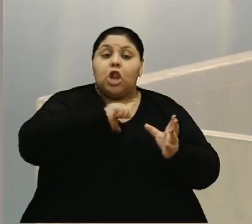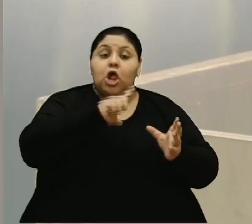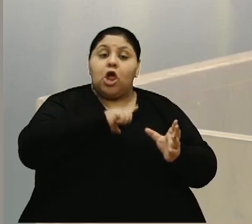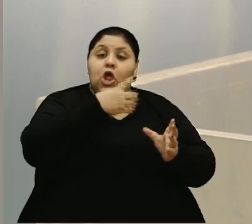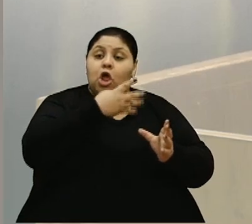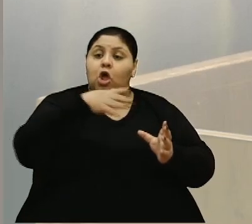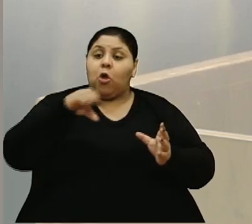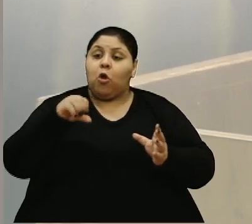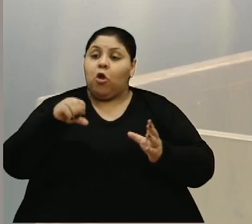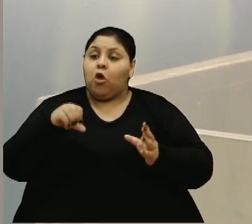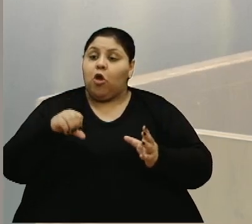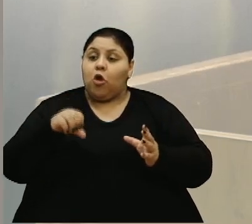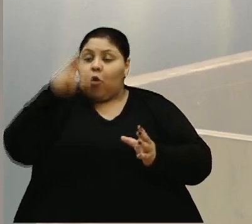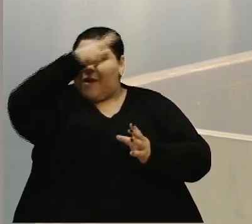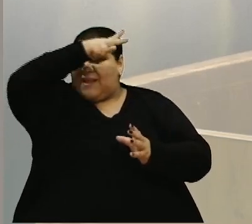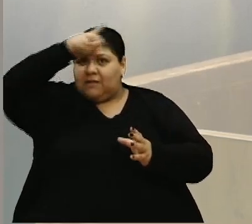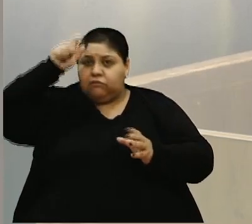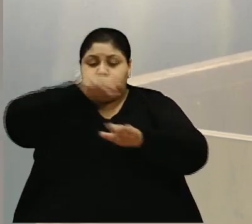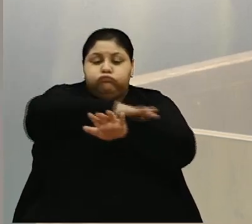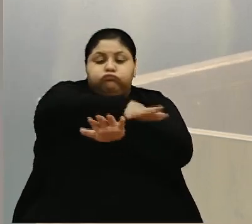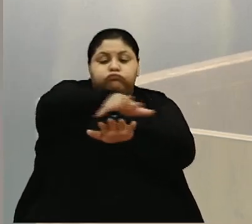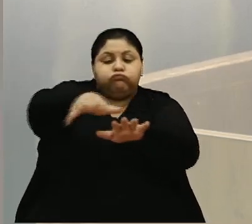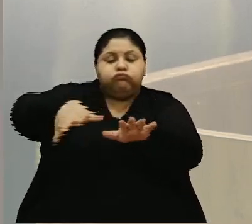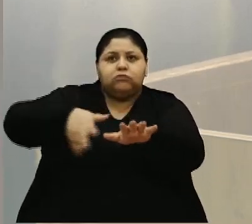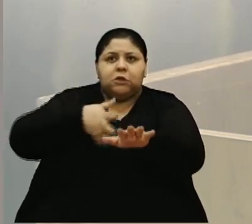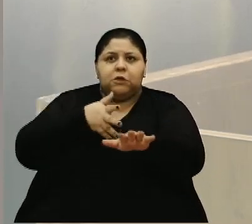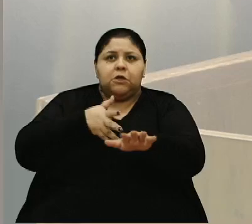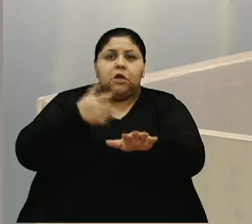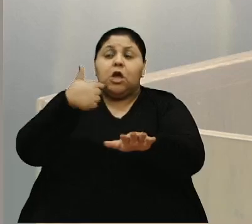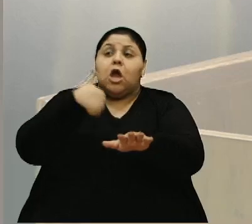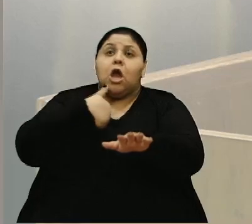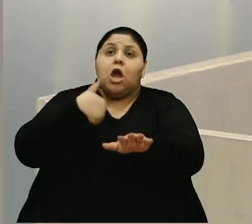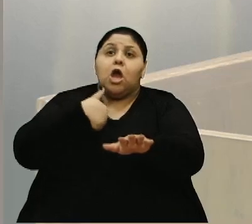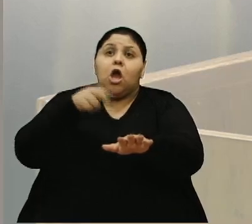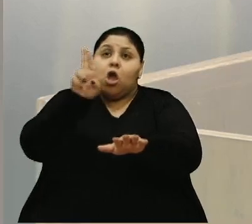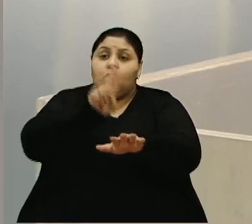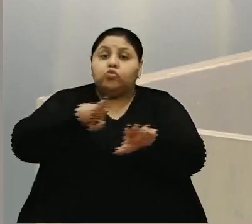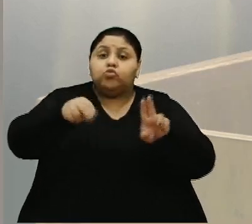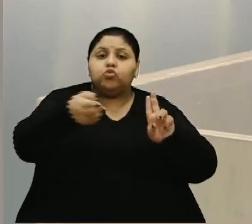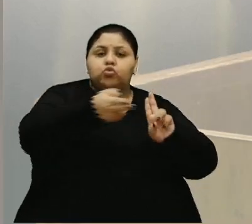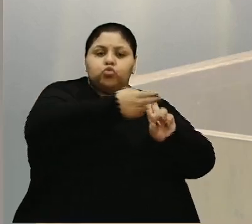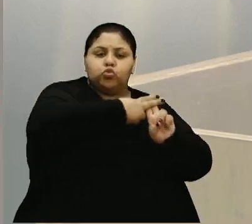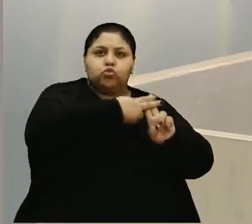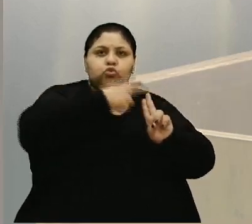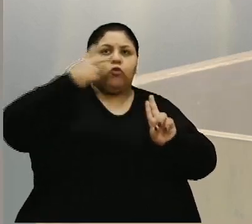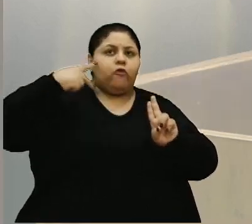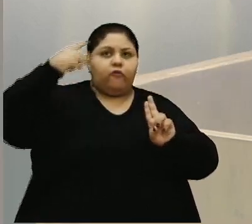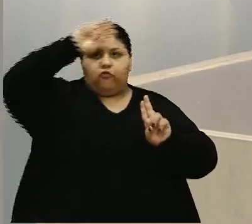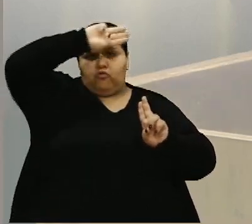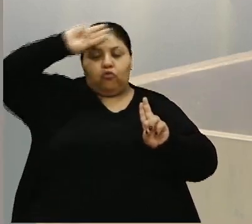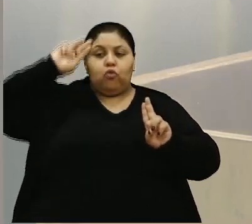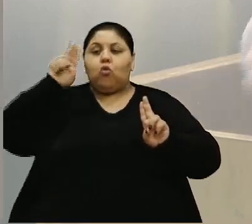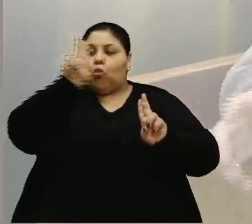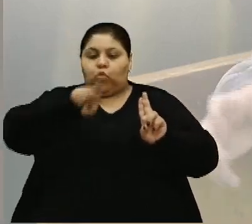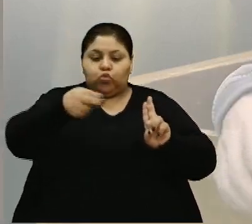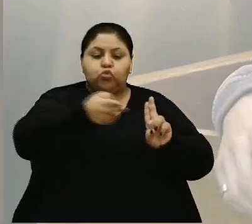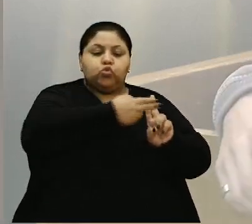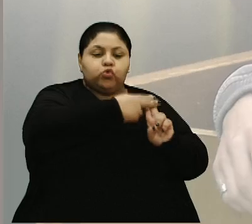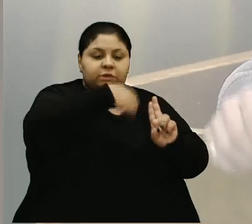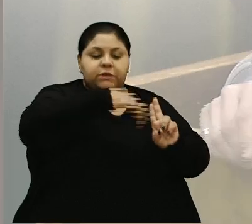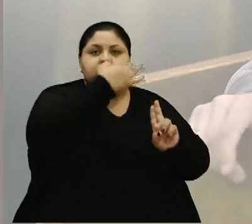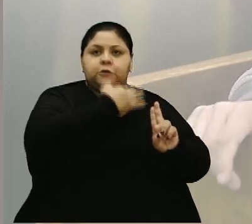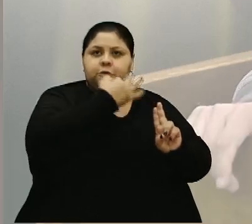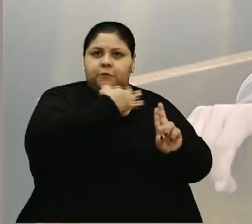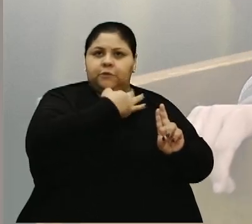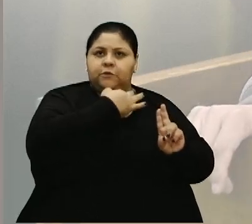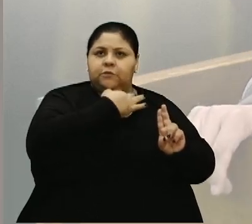49 municípios de abrangência. Daí está eu sou um usuário do SUS, sou o vereador Juliano Valim, uso o SUS de Caxias do Sul.